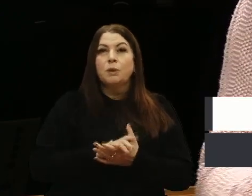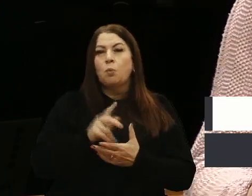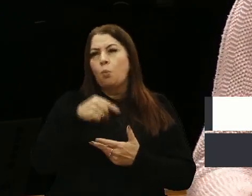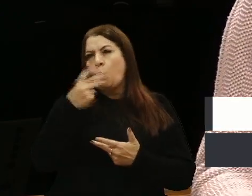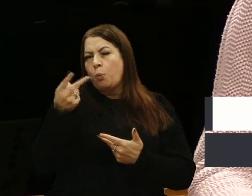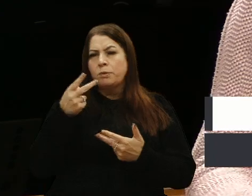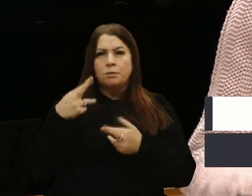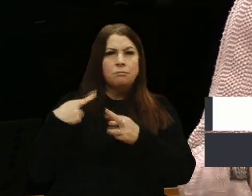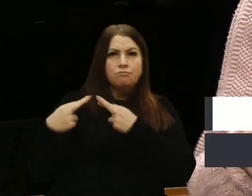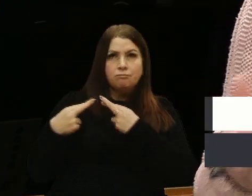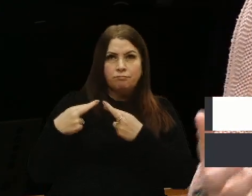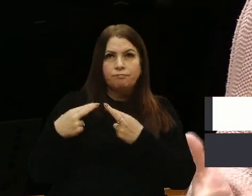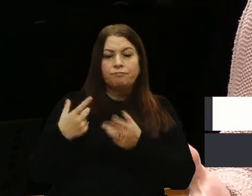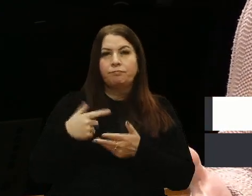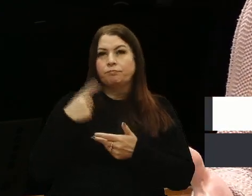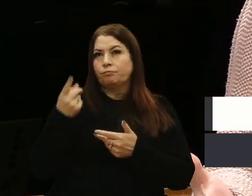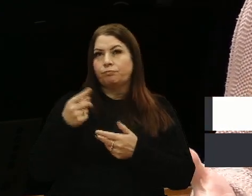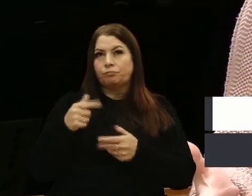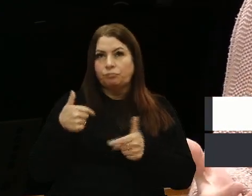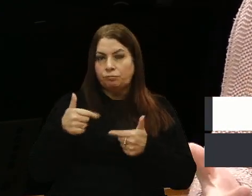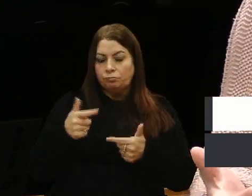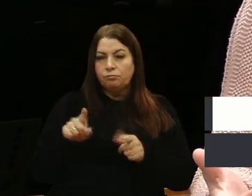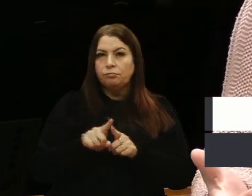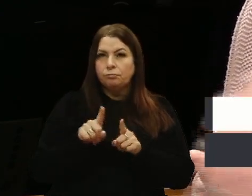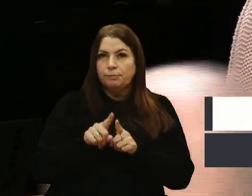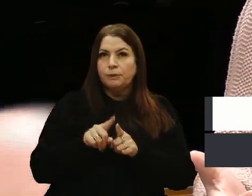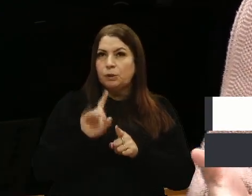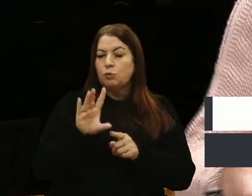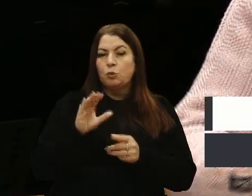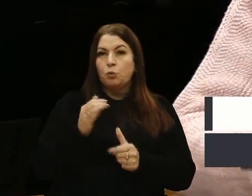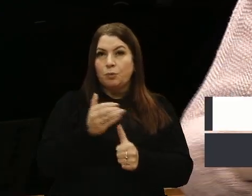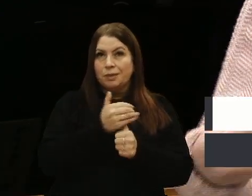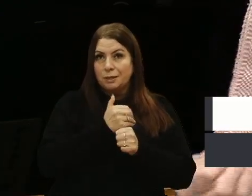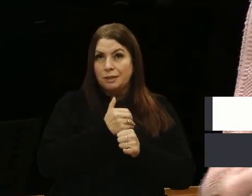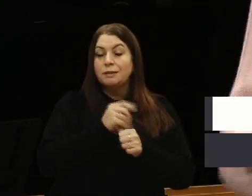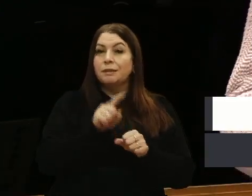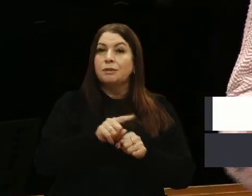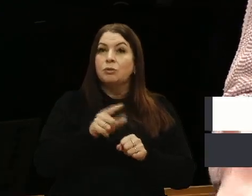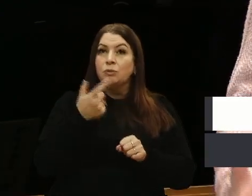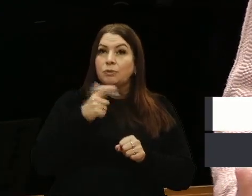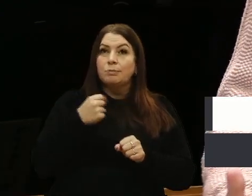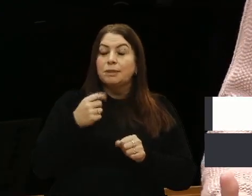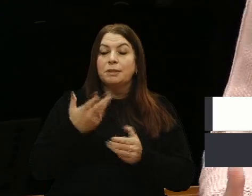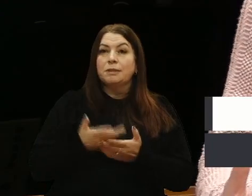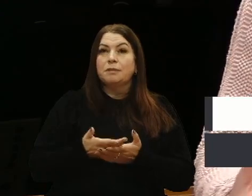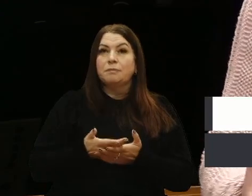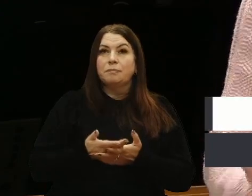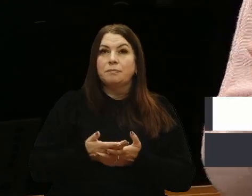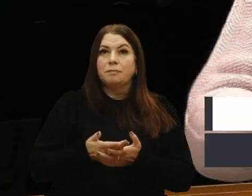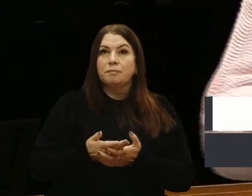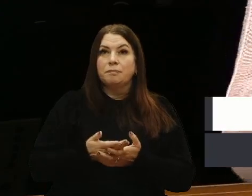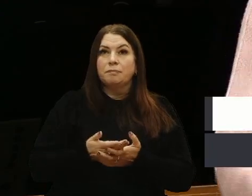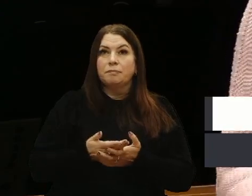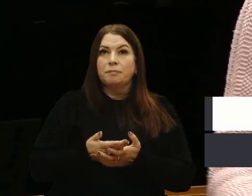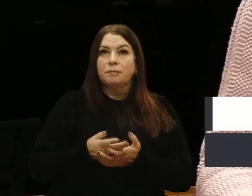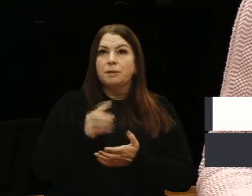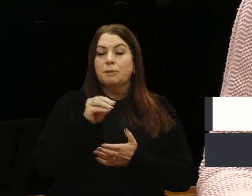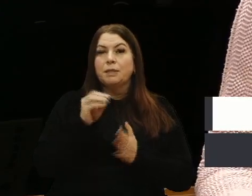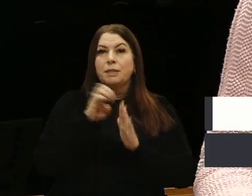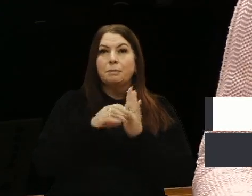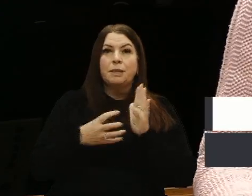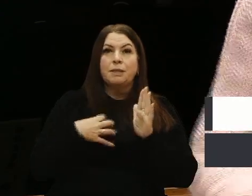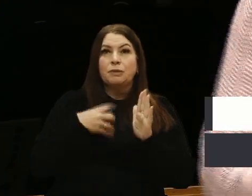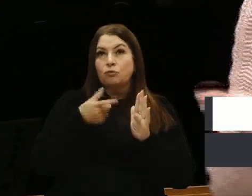outras relações, né, com outros serviços, que não só o Conselho Tutelar. Então, acho que nós não precisamos, né, colocar essa emenda